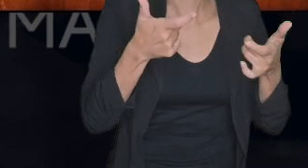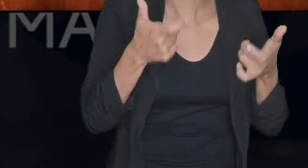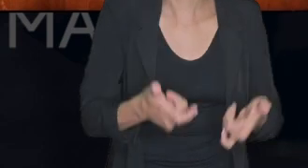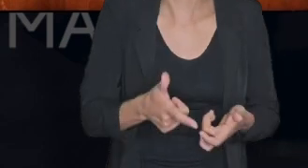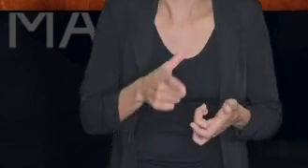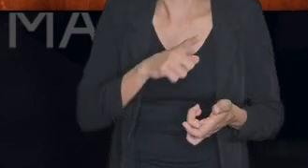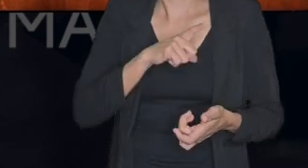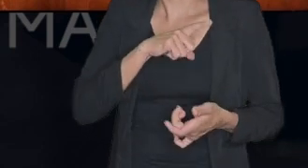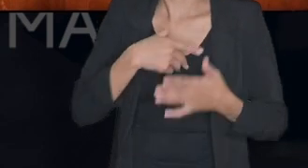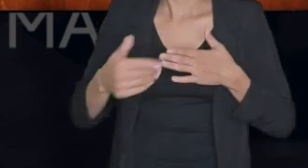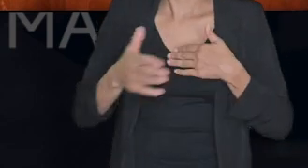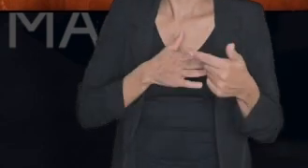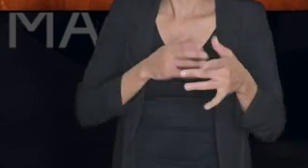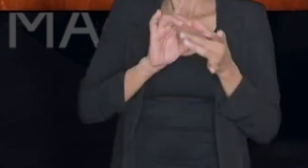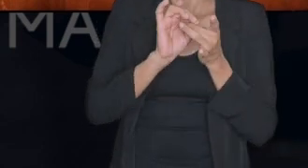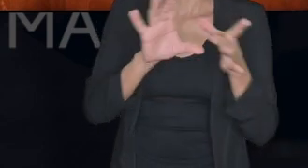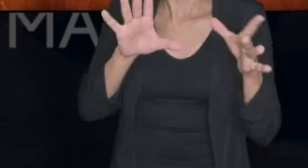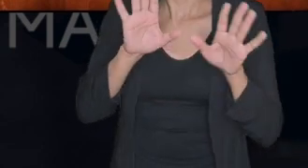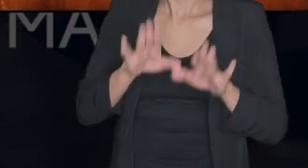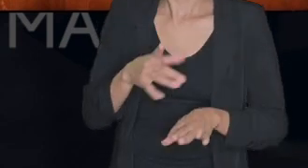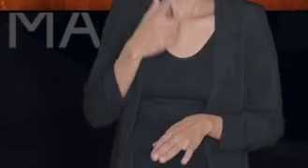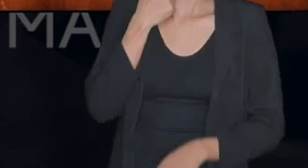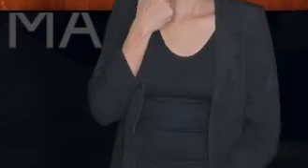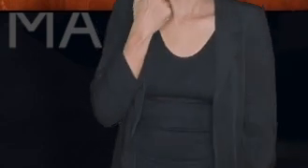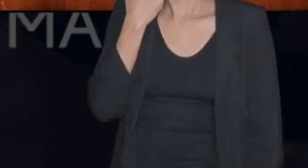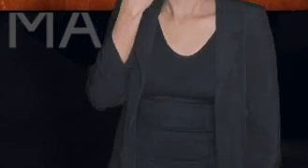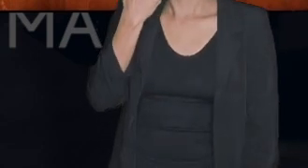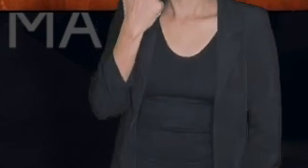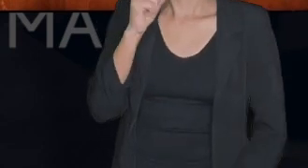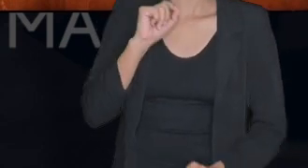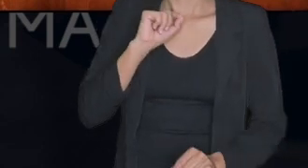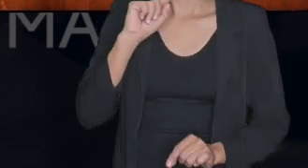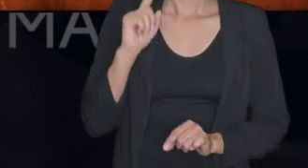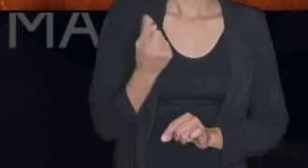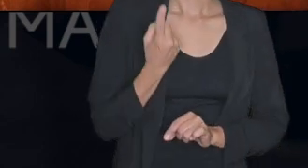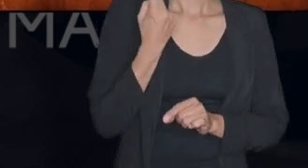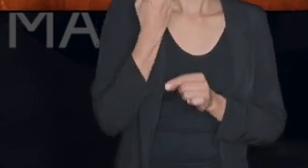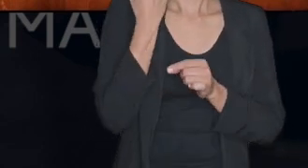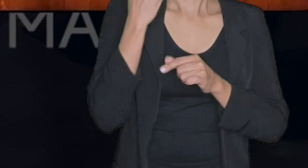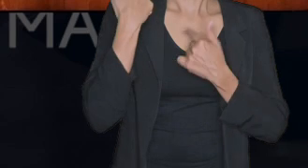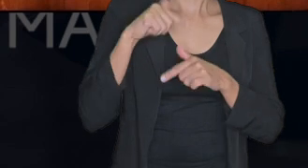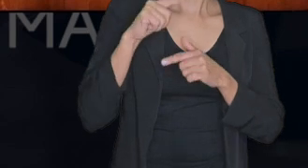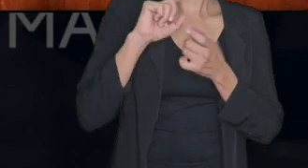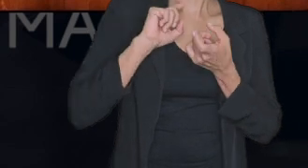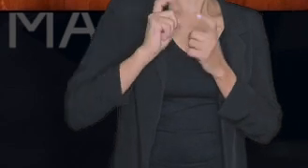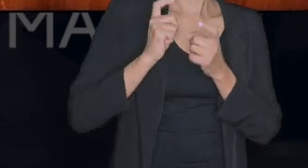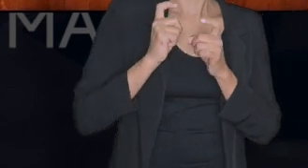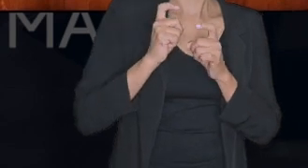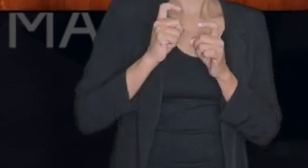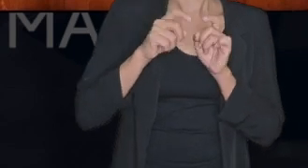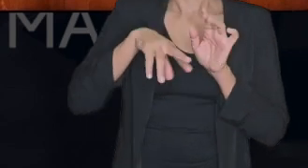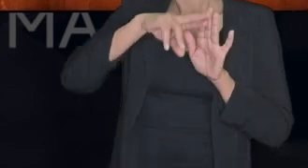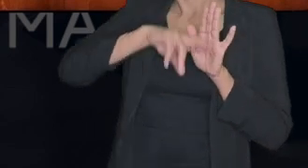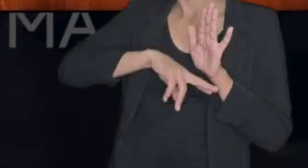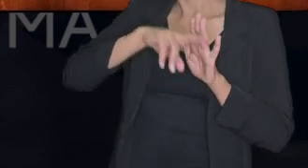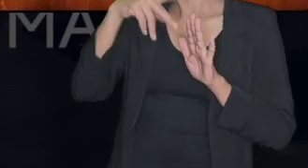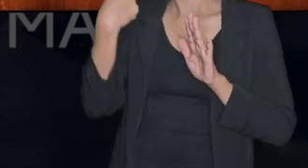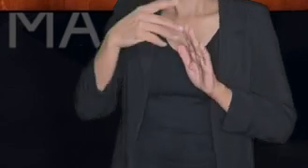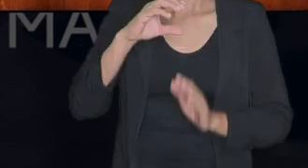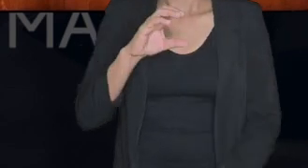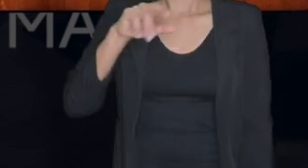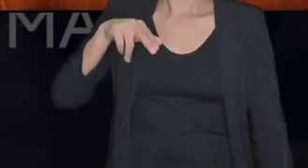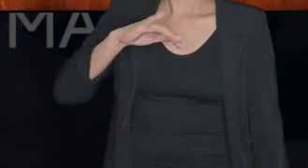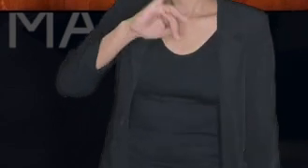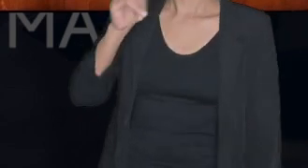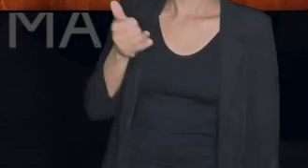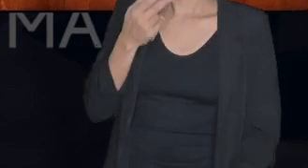olha que interessante. Um ato administrativo normativo do CNJ corrompe